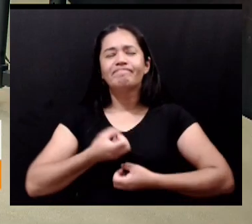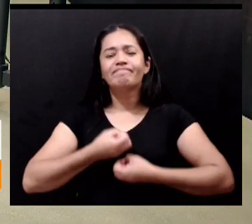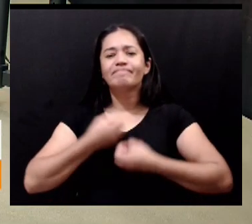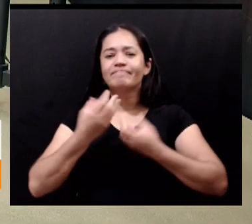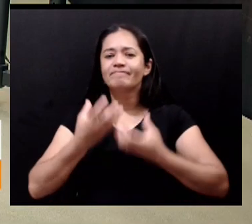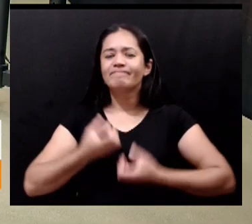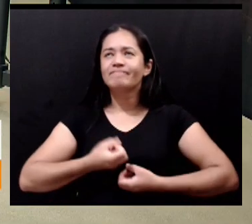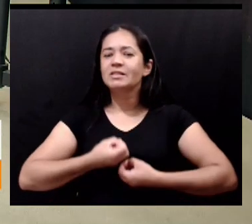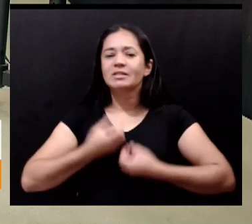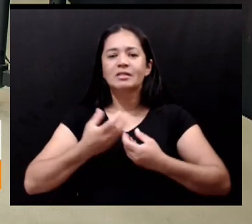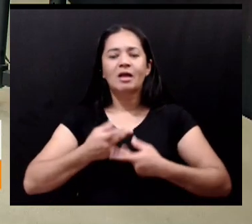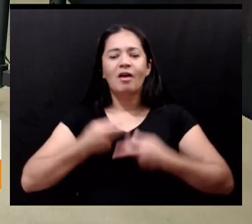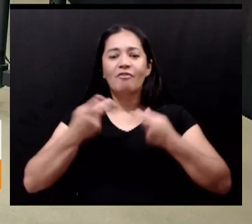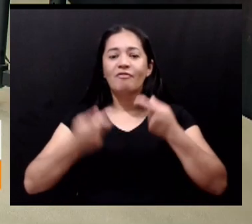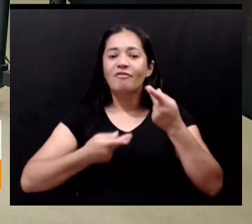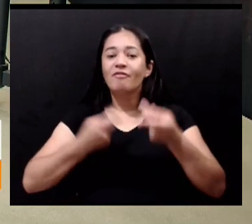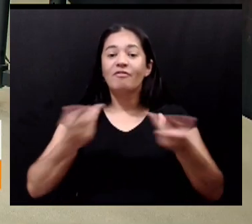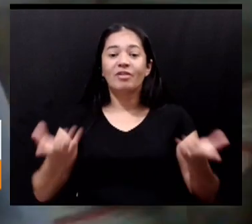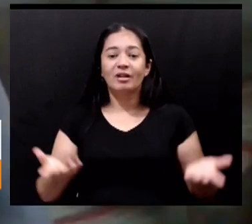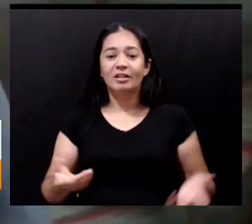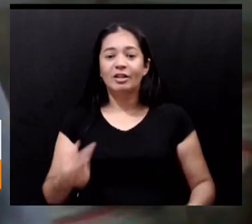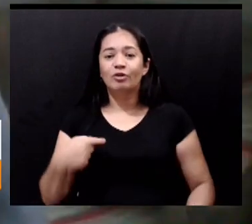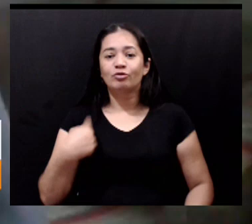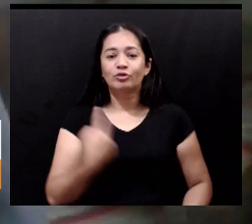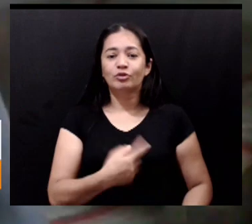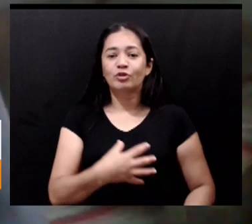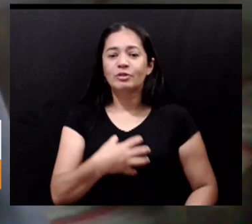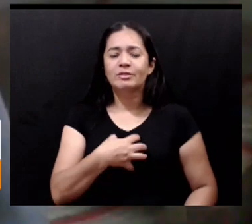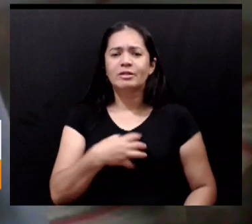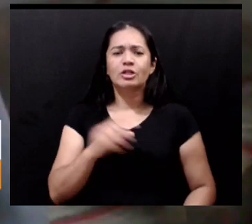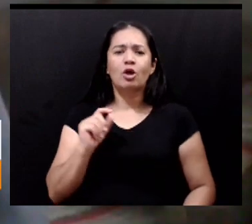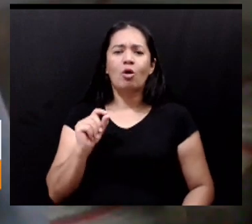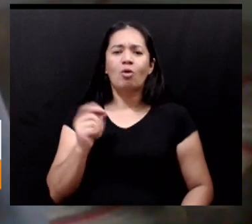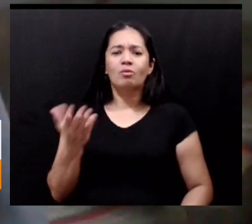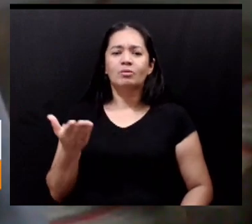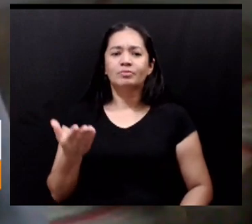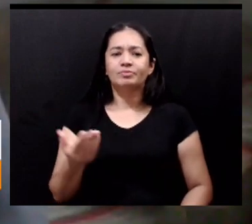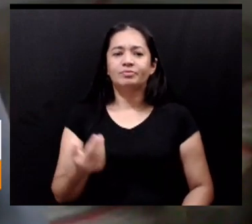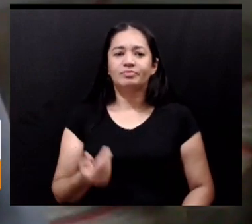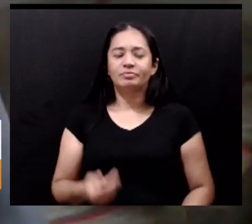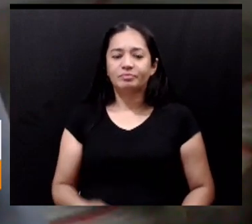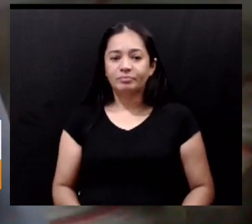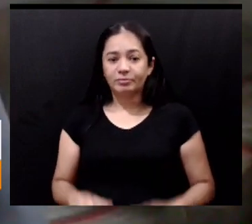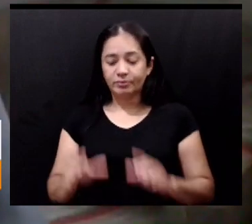fora o que a gente está sentindo? Os grupos de apoio eles têm